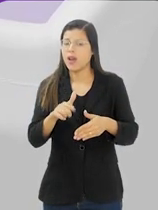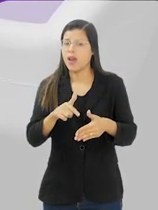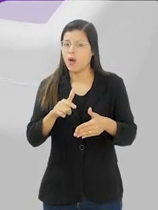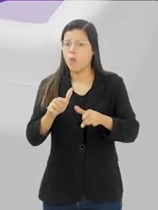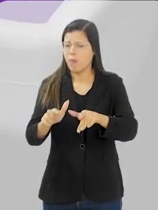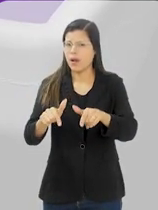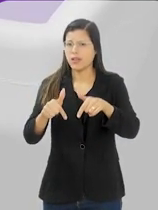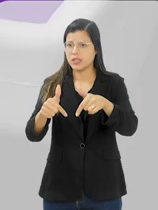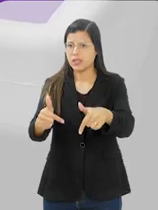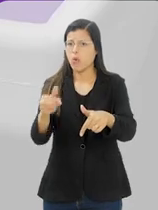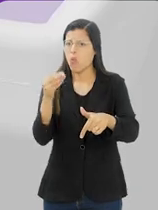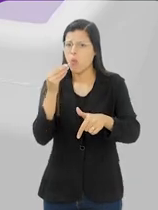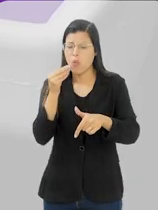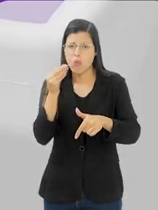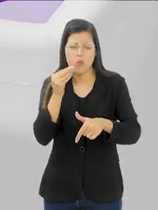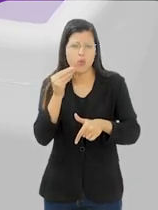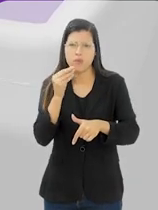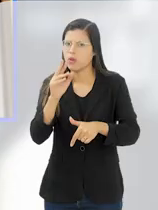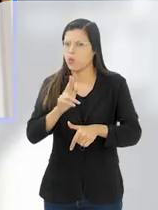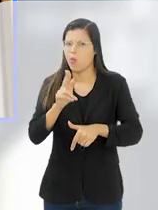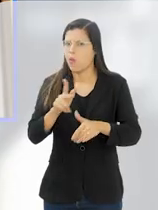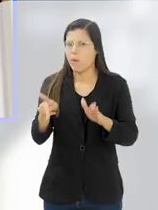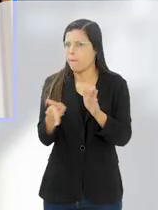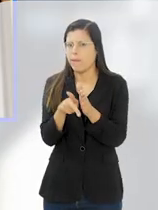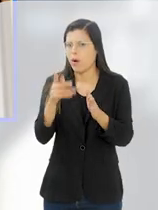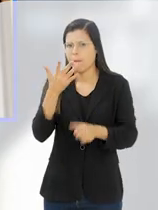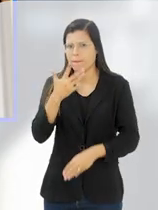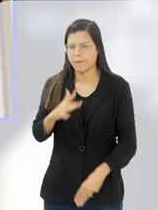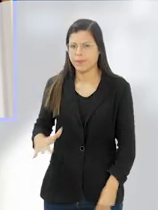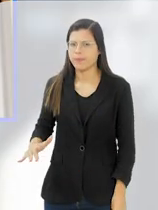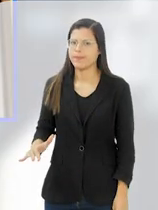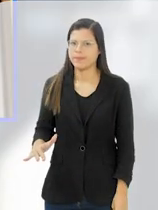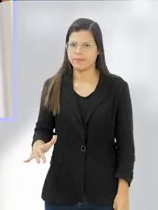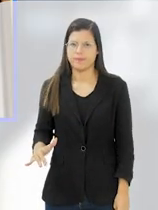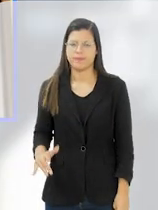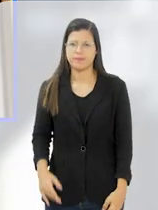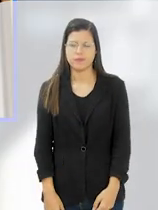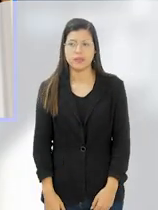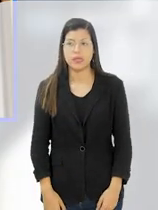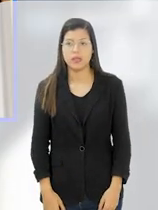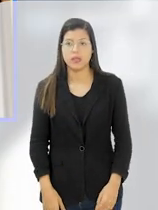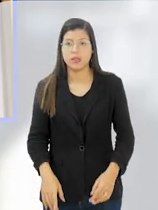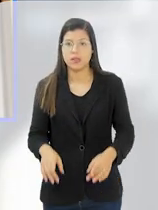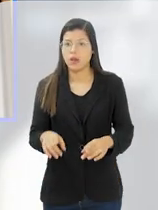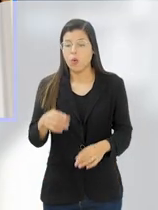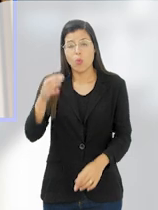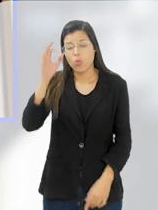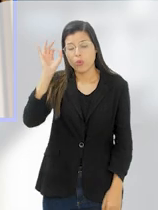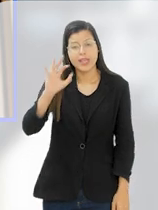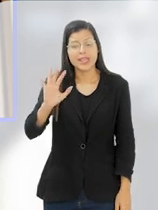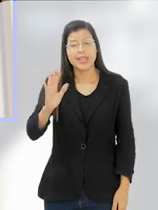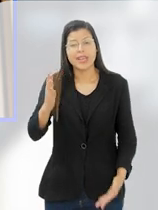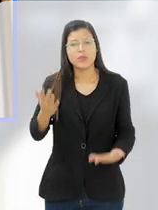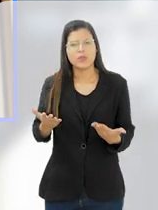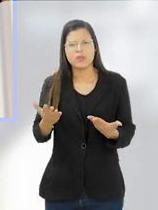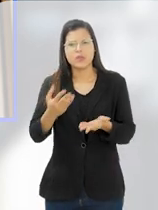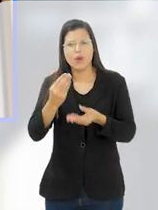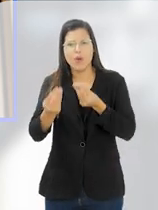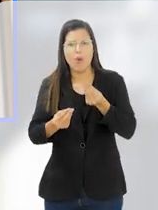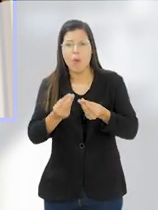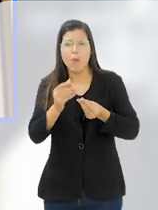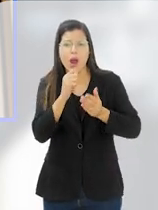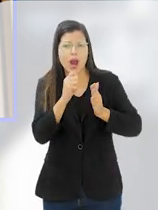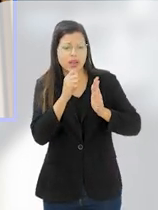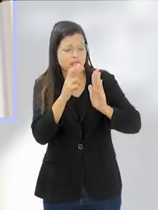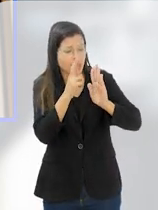obviamente, é totalmente inapropriada para crianças e não entendo como isso não